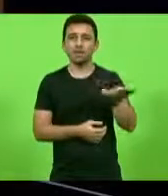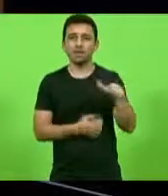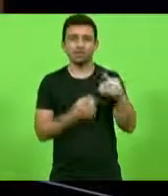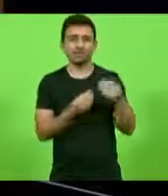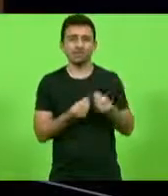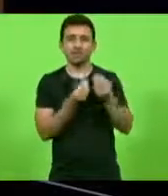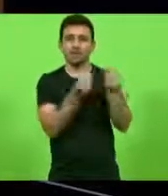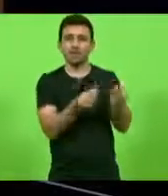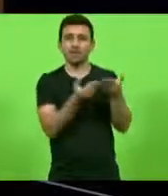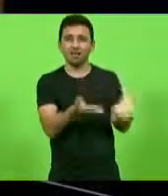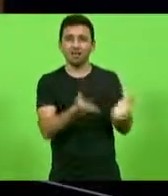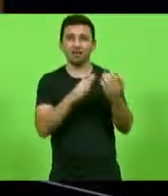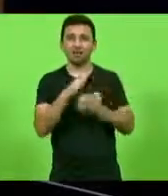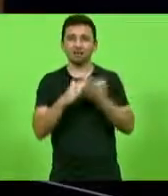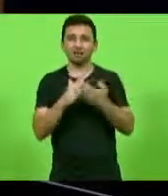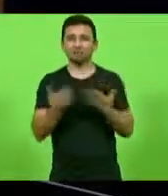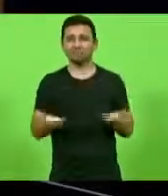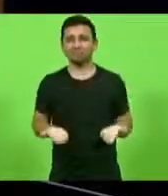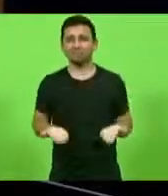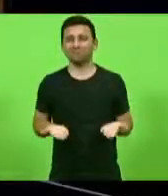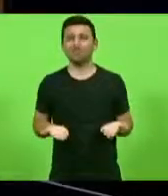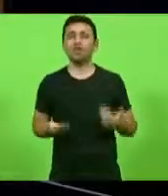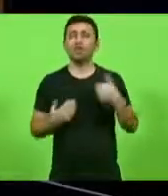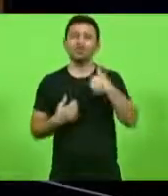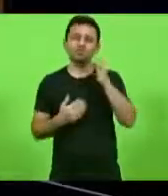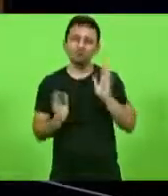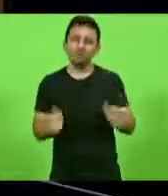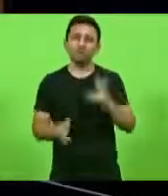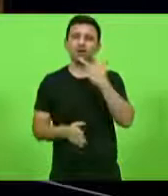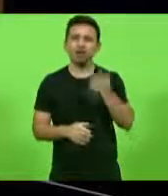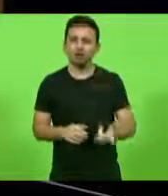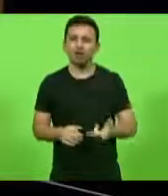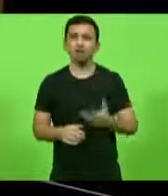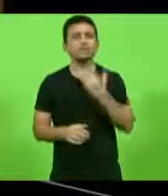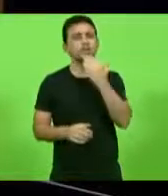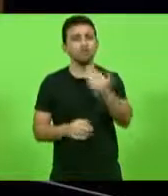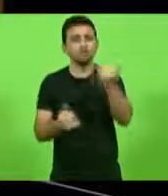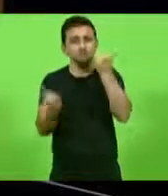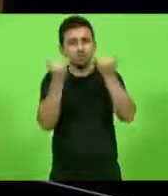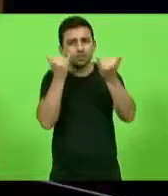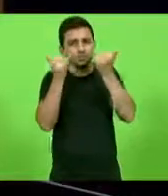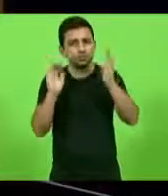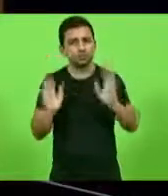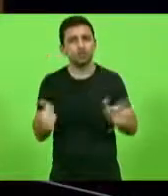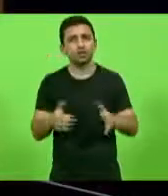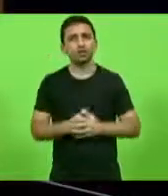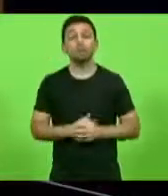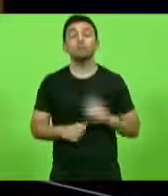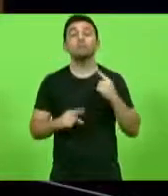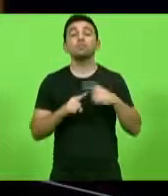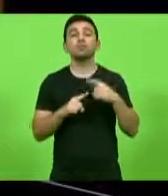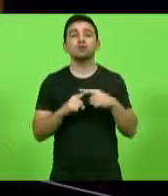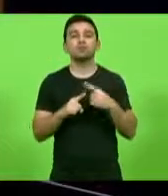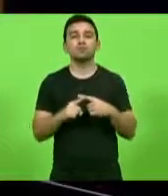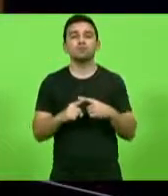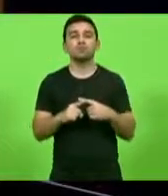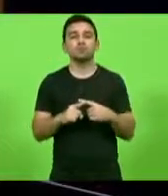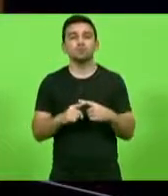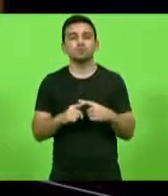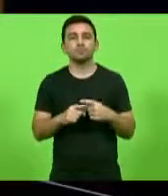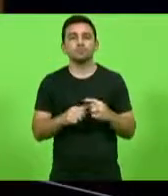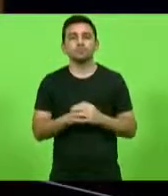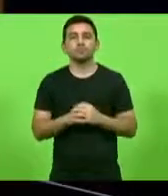Eu já falei demais sobre isso, continuo falando, fiz pedido de informação, porque